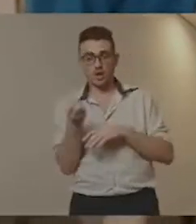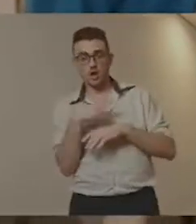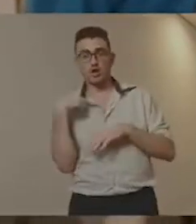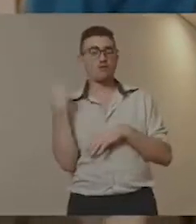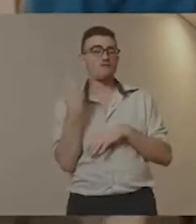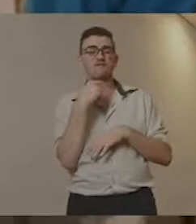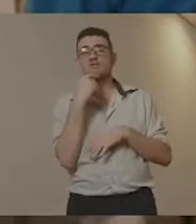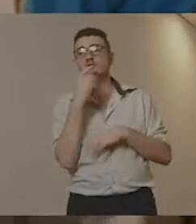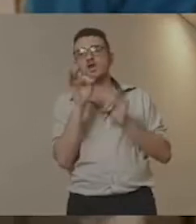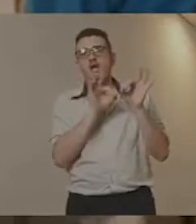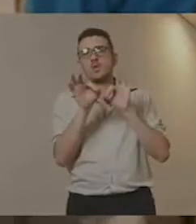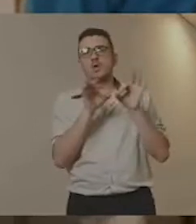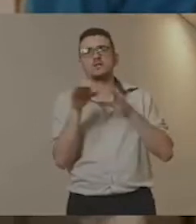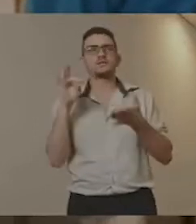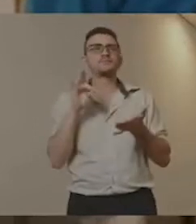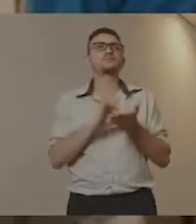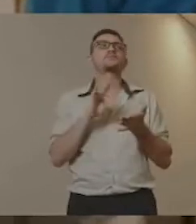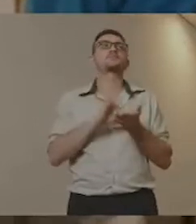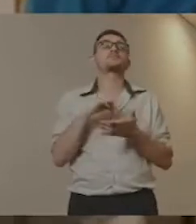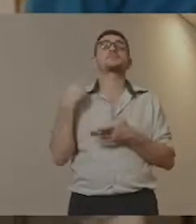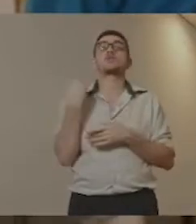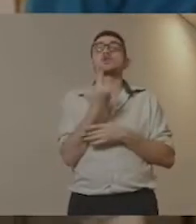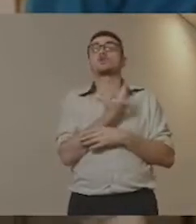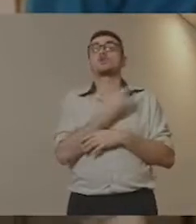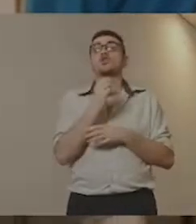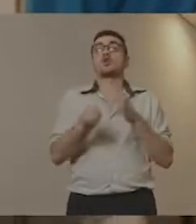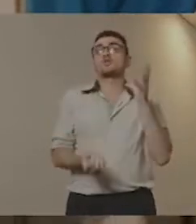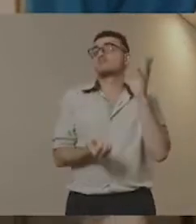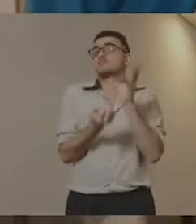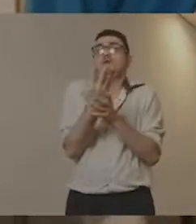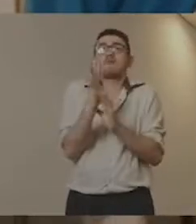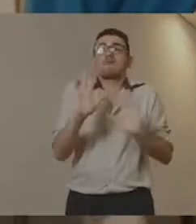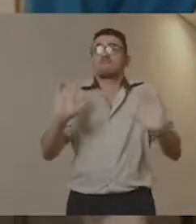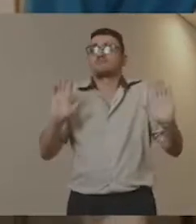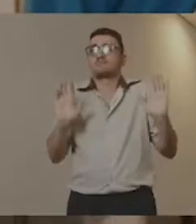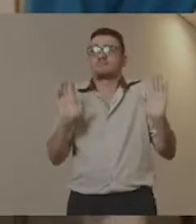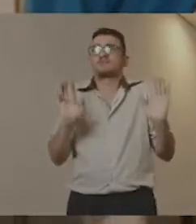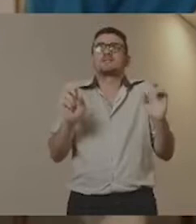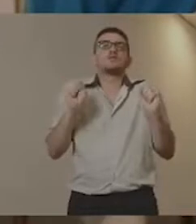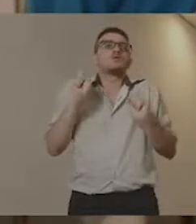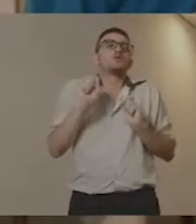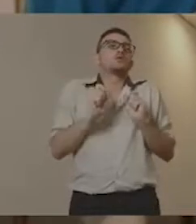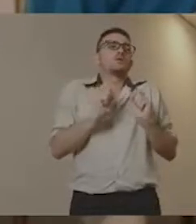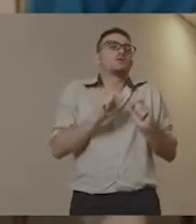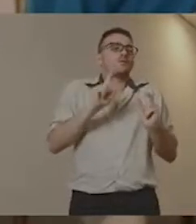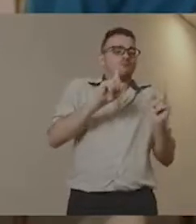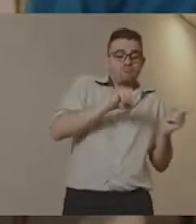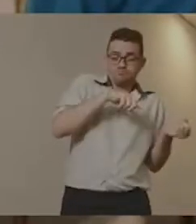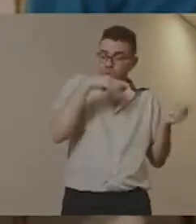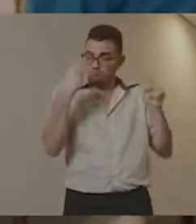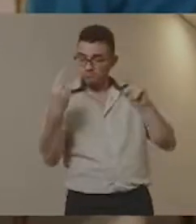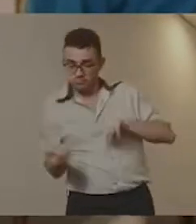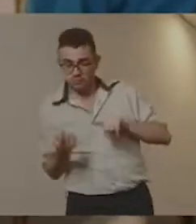a gente simplesmente aconteceu. Então, de um dia para o outro, A gente foi proibido de sair de casa, a gente